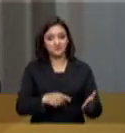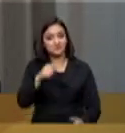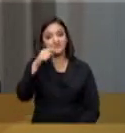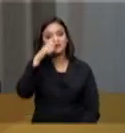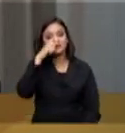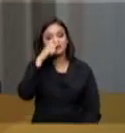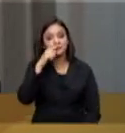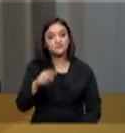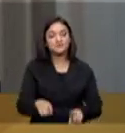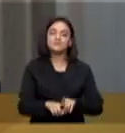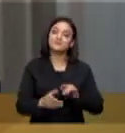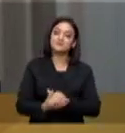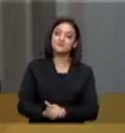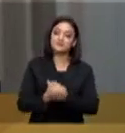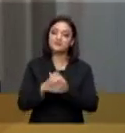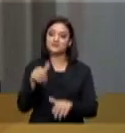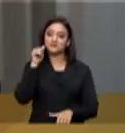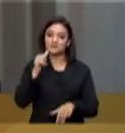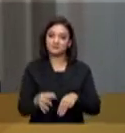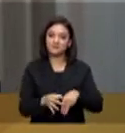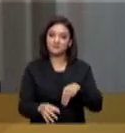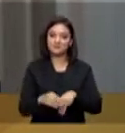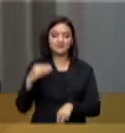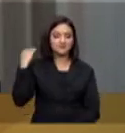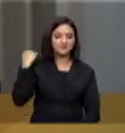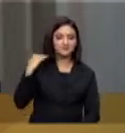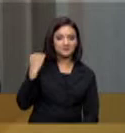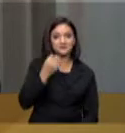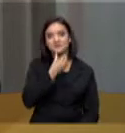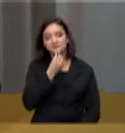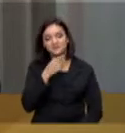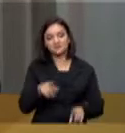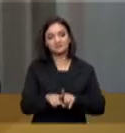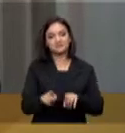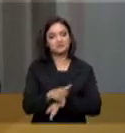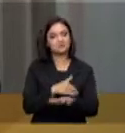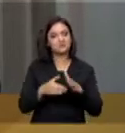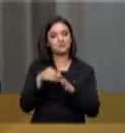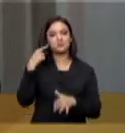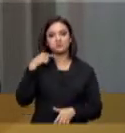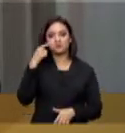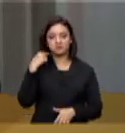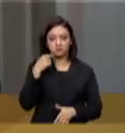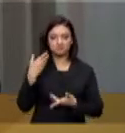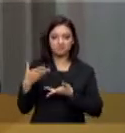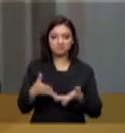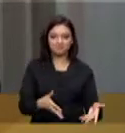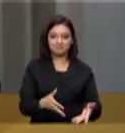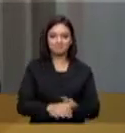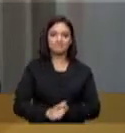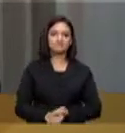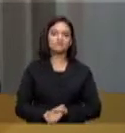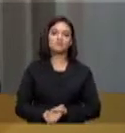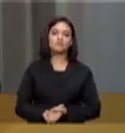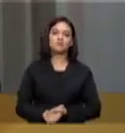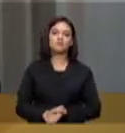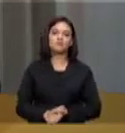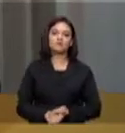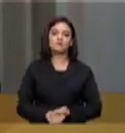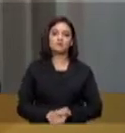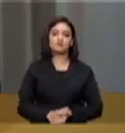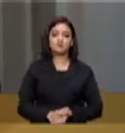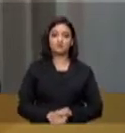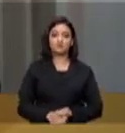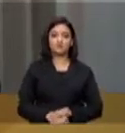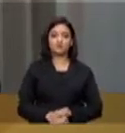cumprimento ainda as ministras e ministros desse excelso pretório, todos os meus demais colegas estão aqui nessa sessão. Com mais de 60 anos